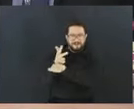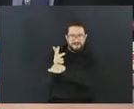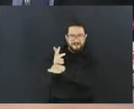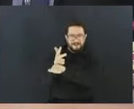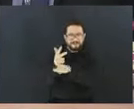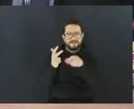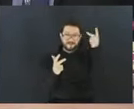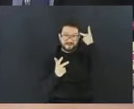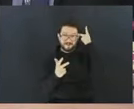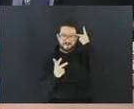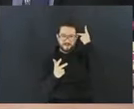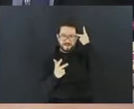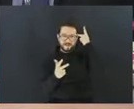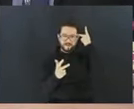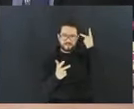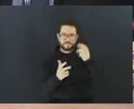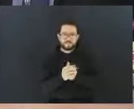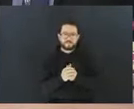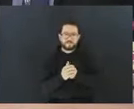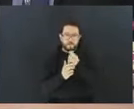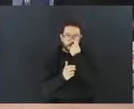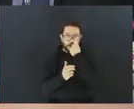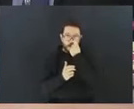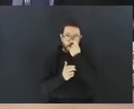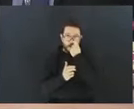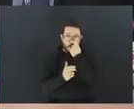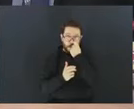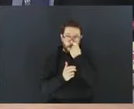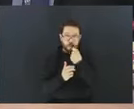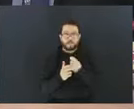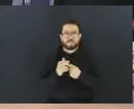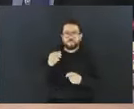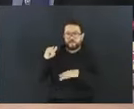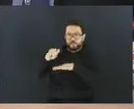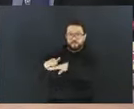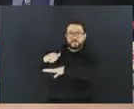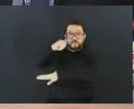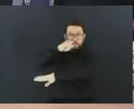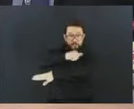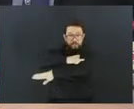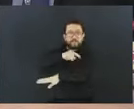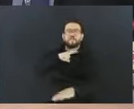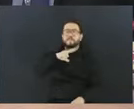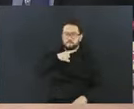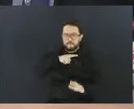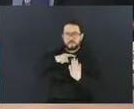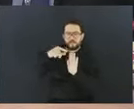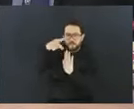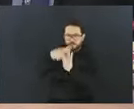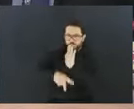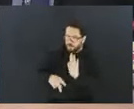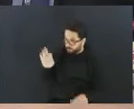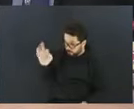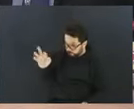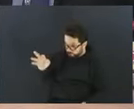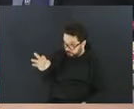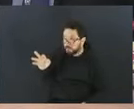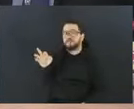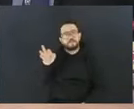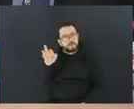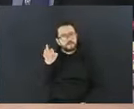isso, né? Nós já estamos com um projeto aqui em São José dos Pinhais, né, Ribas? De aquisição desse